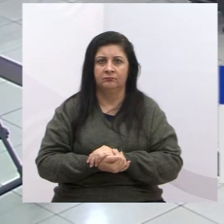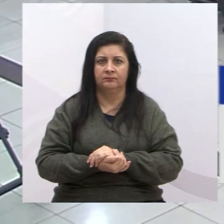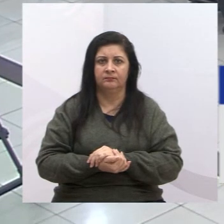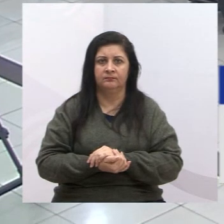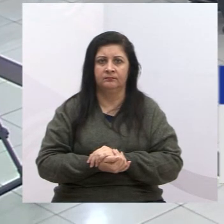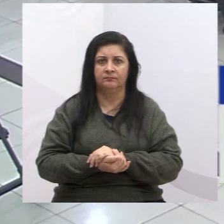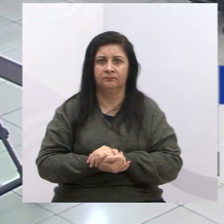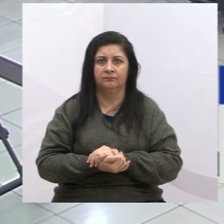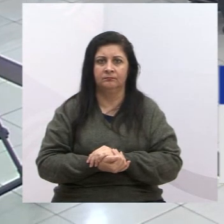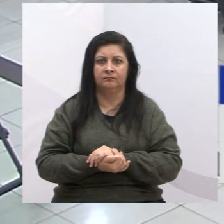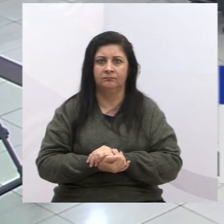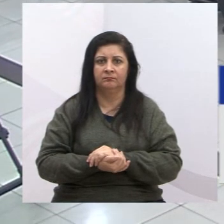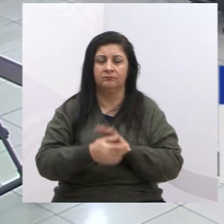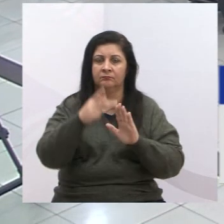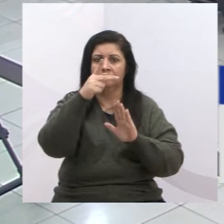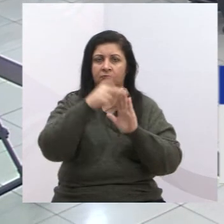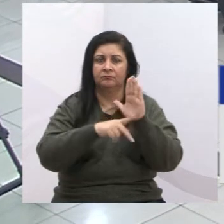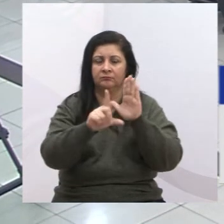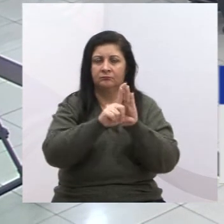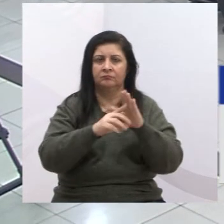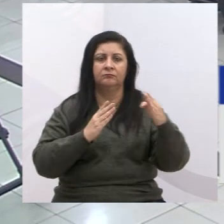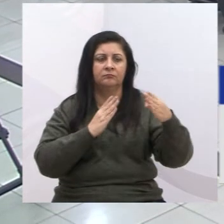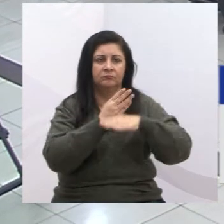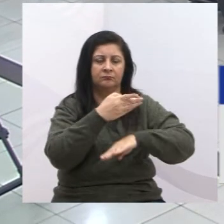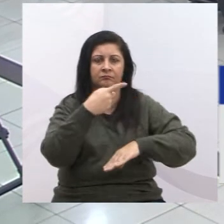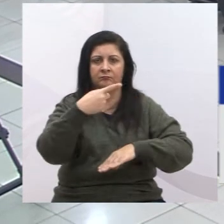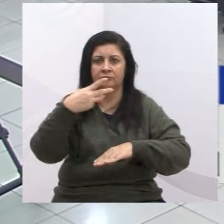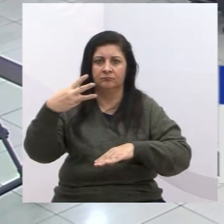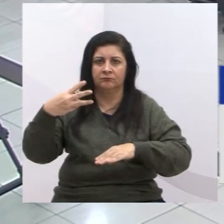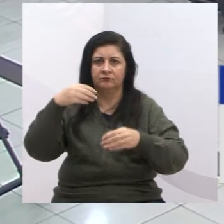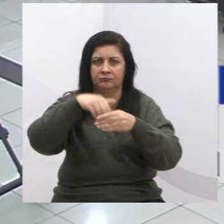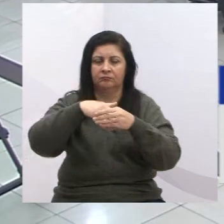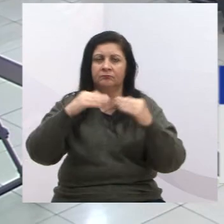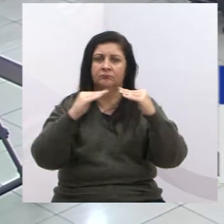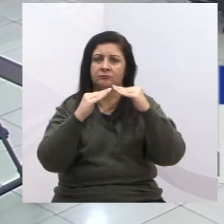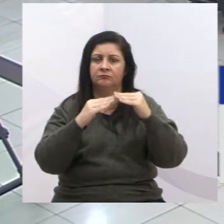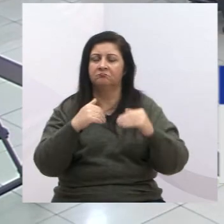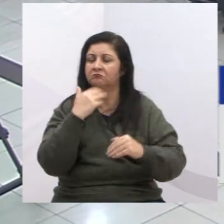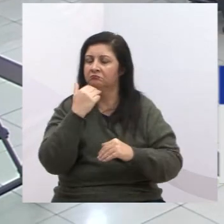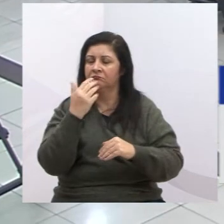O projeto foi aprovado por 13 votos favoráveis e nenhum contra. Próximo projeto.